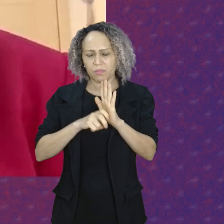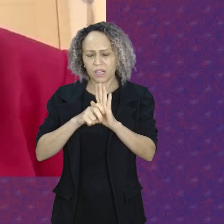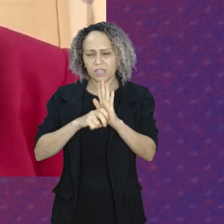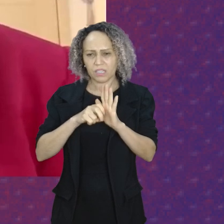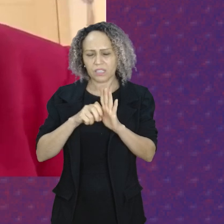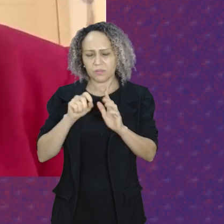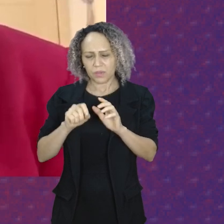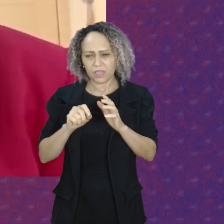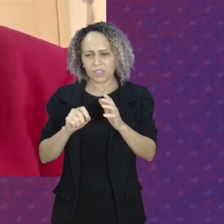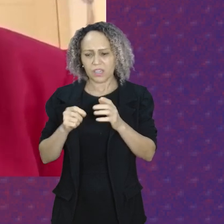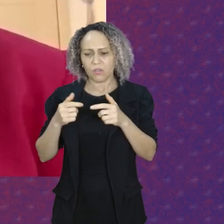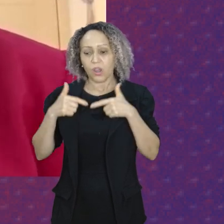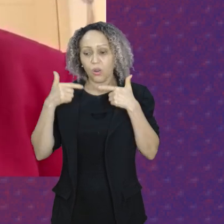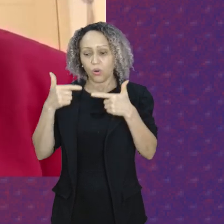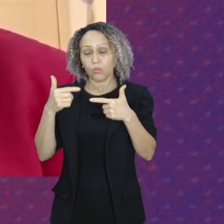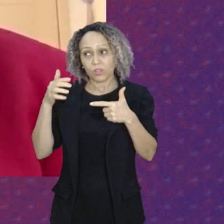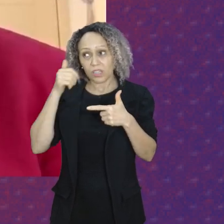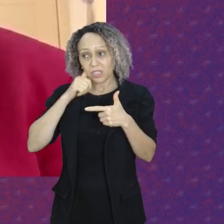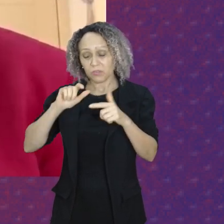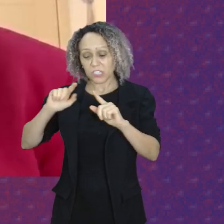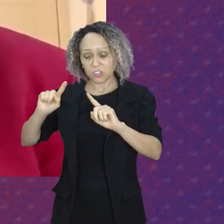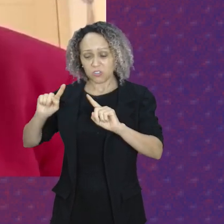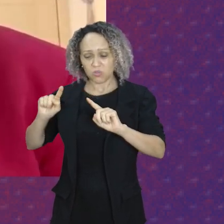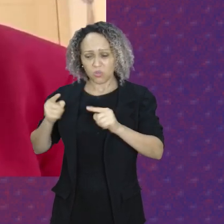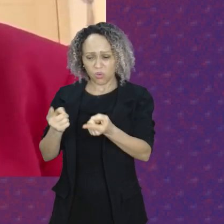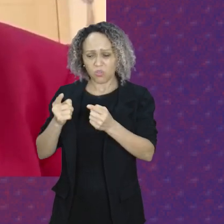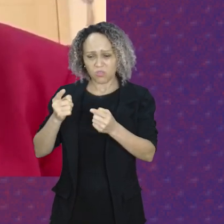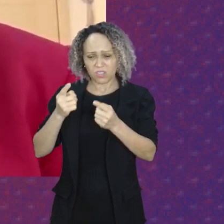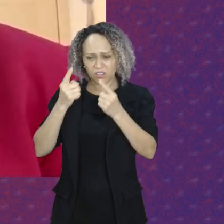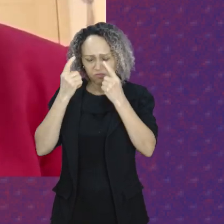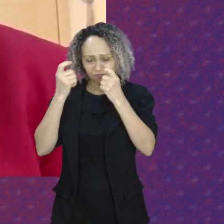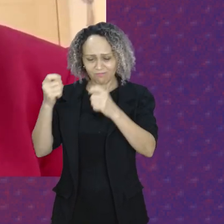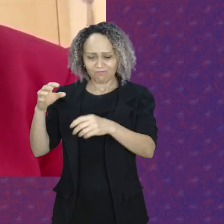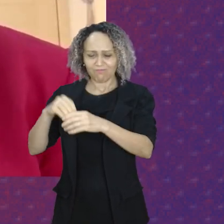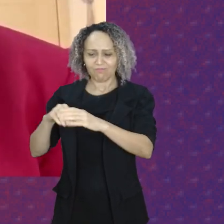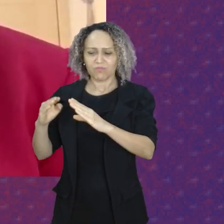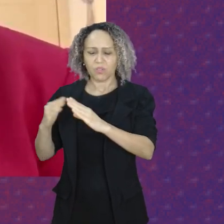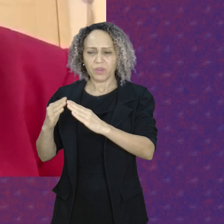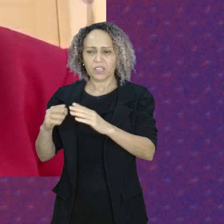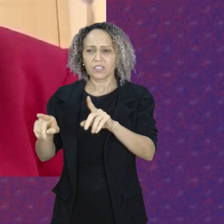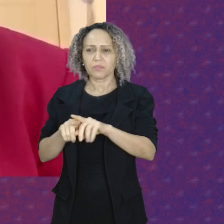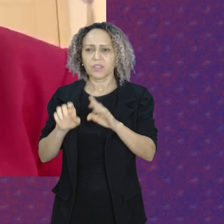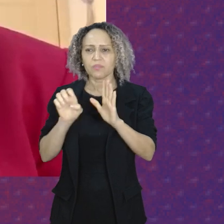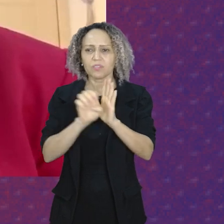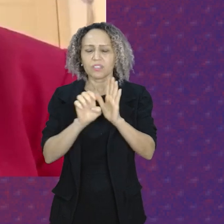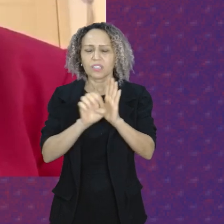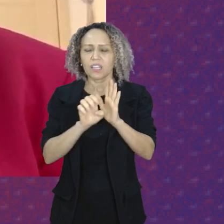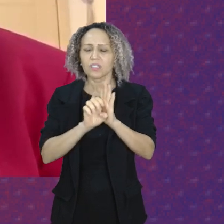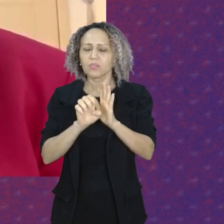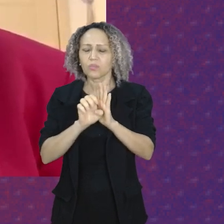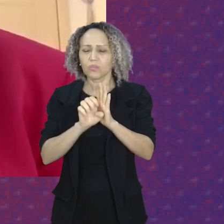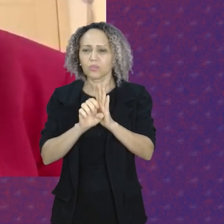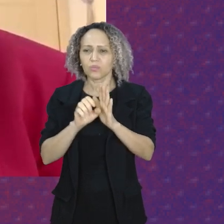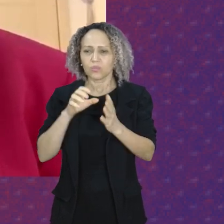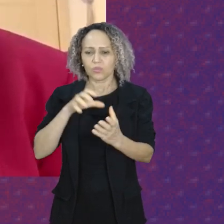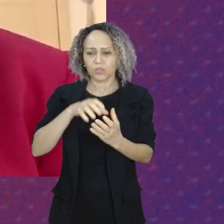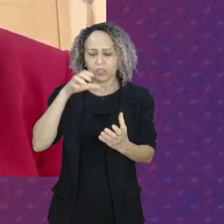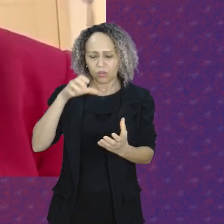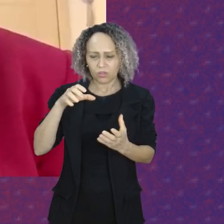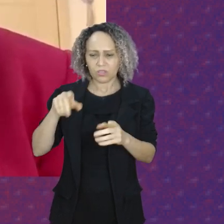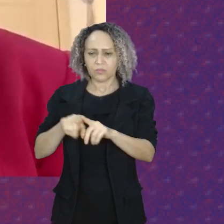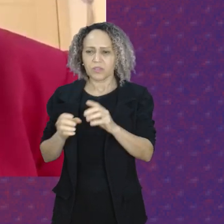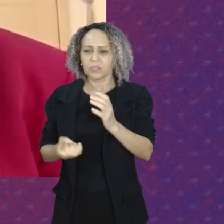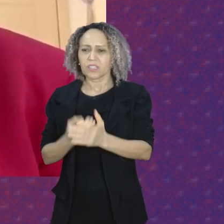a violência doméstica, o Estatuto do Idoso, foi instalado ainda o Conselho Nacional de Combate